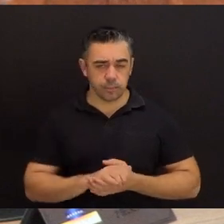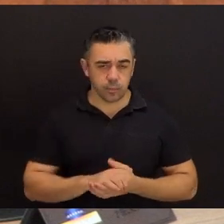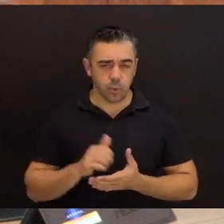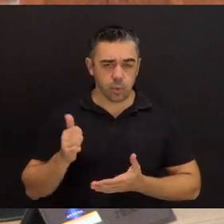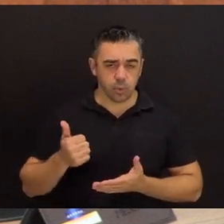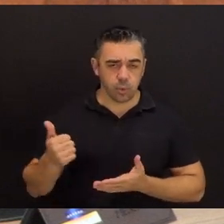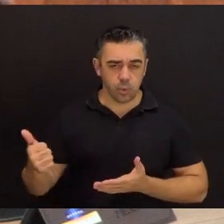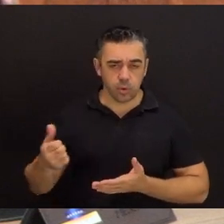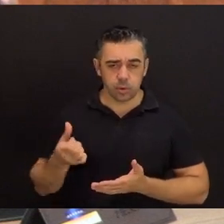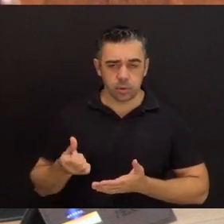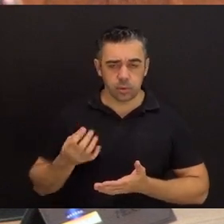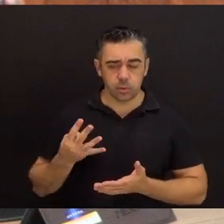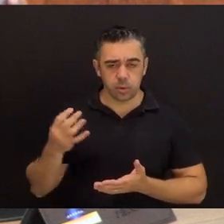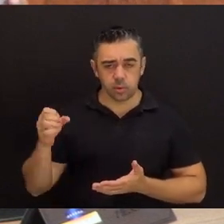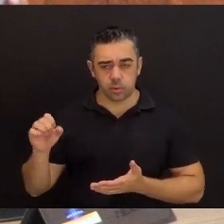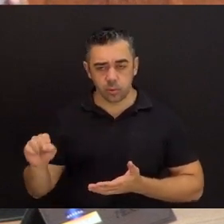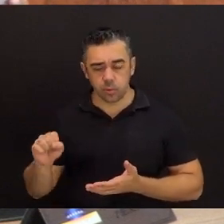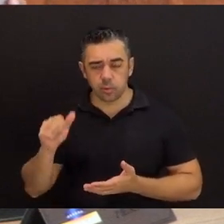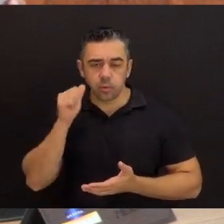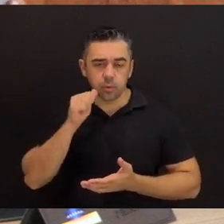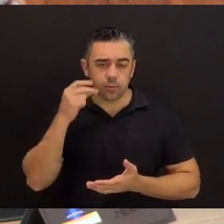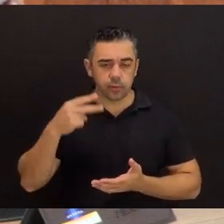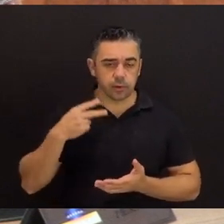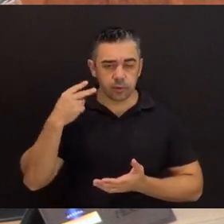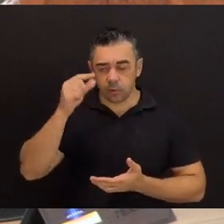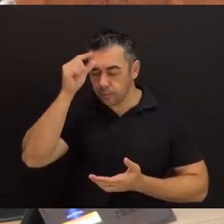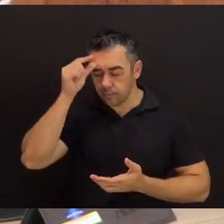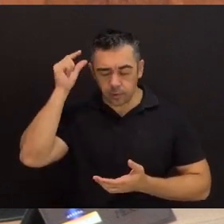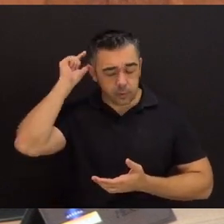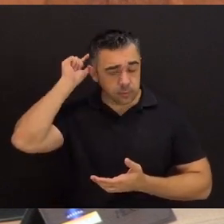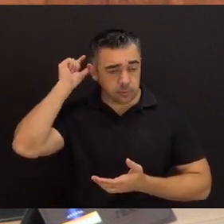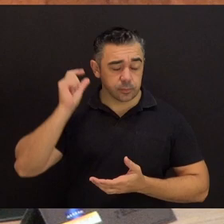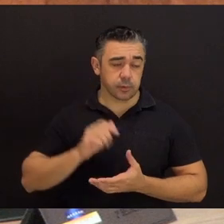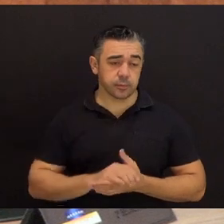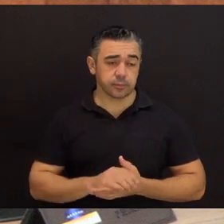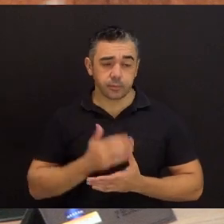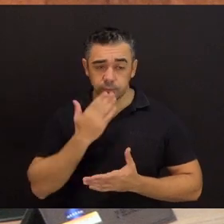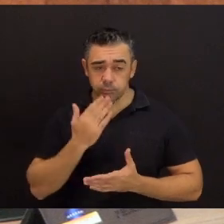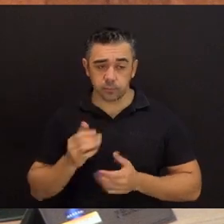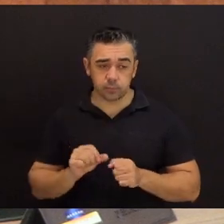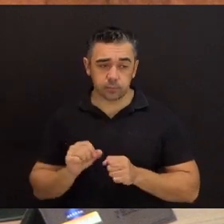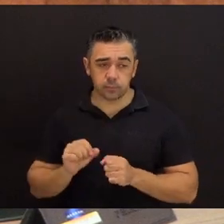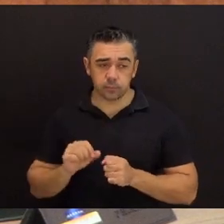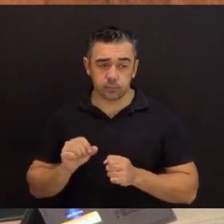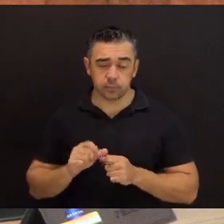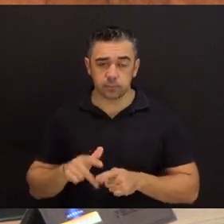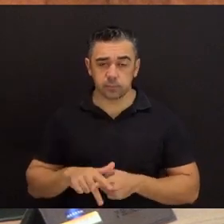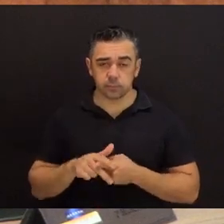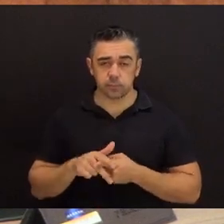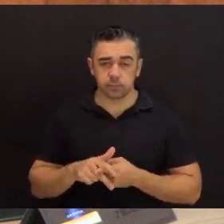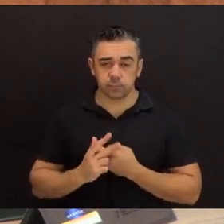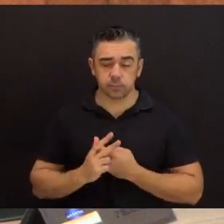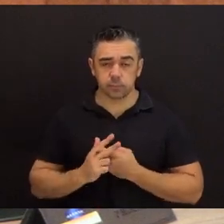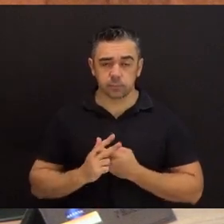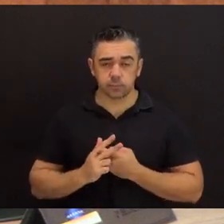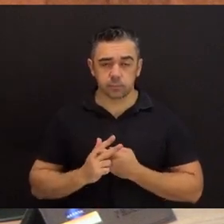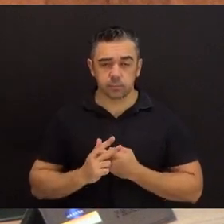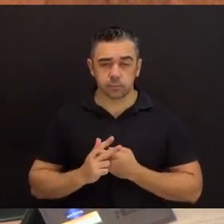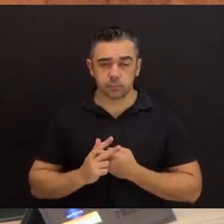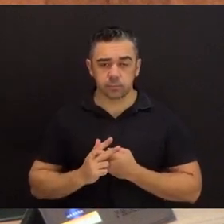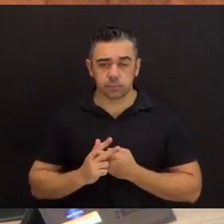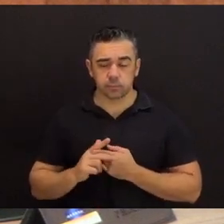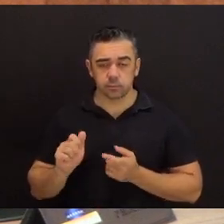648 da vereadora Fátima de Paula que seja realizado o reparo de super